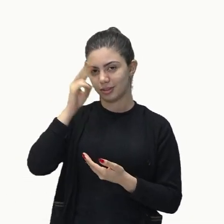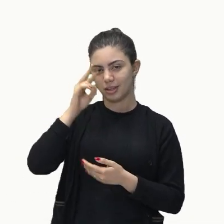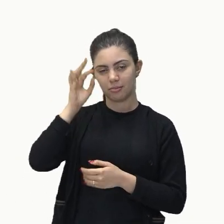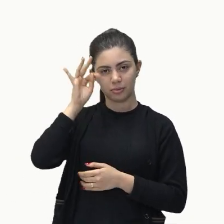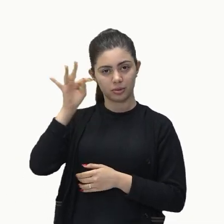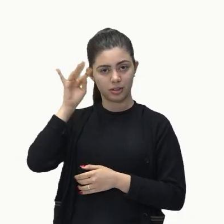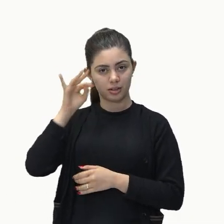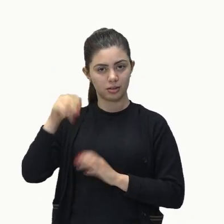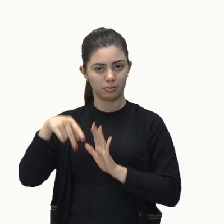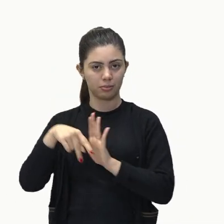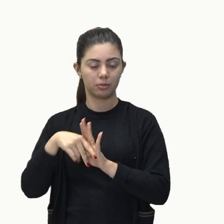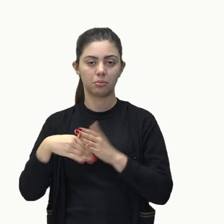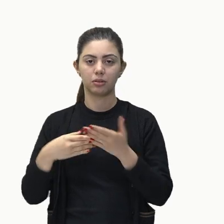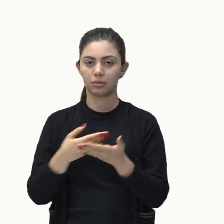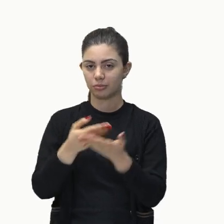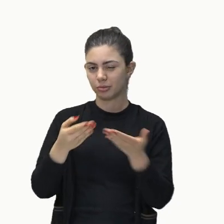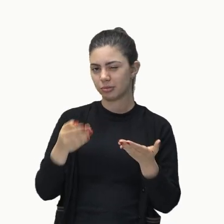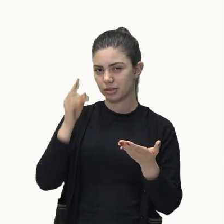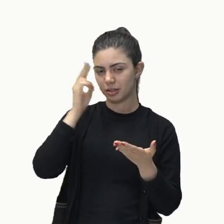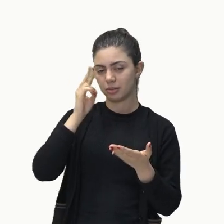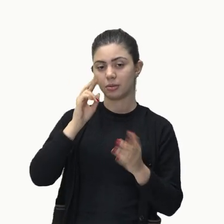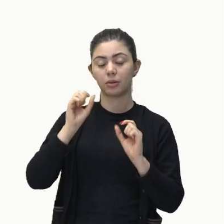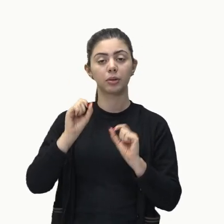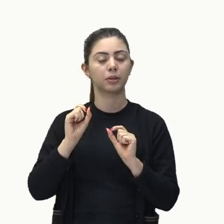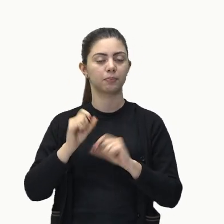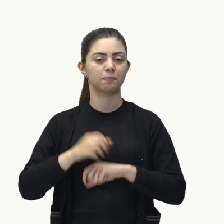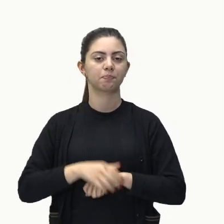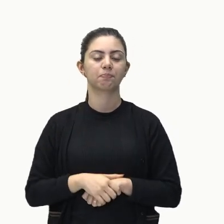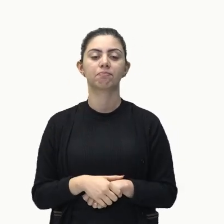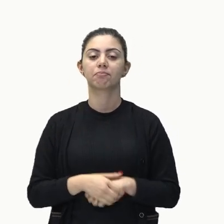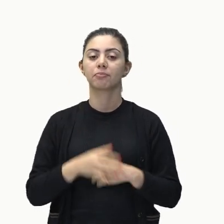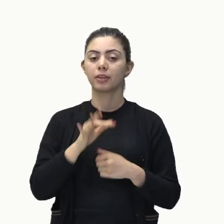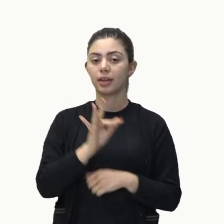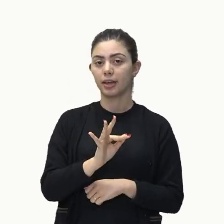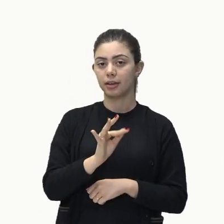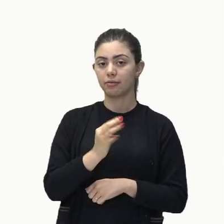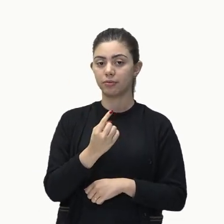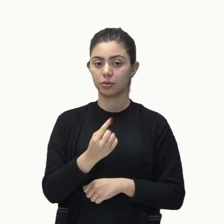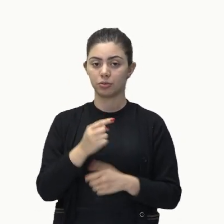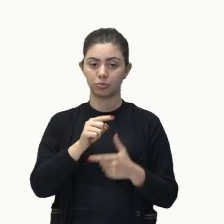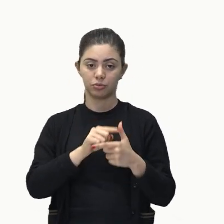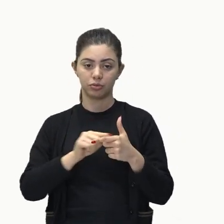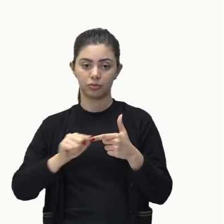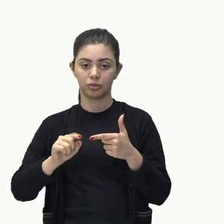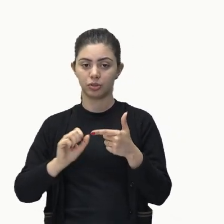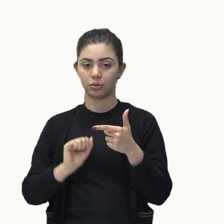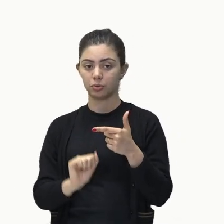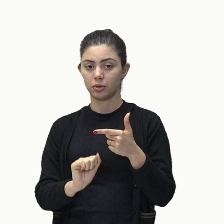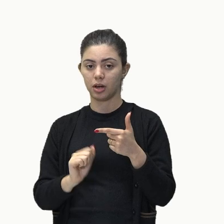Pascal, só para que você relembre, diz assim, ó, F1 sobre A1